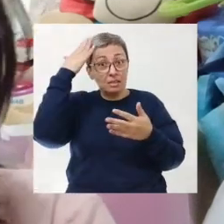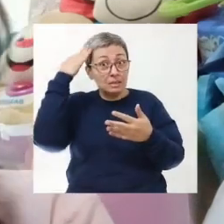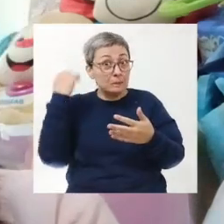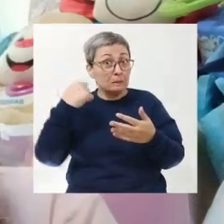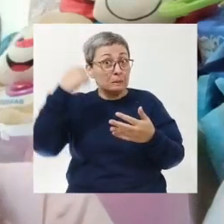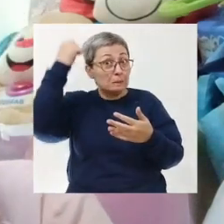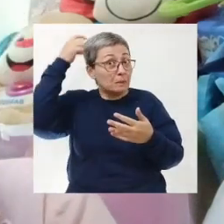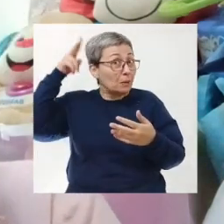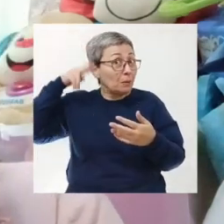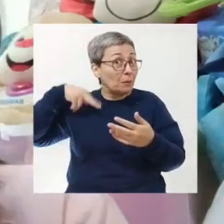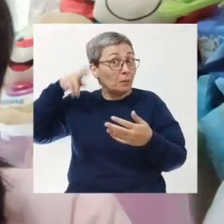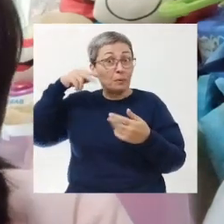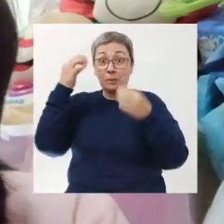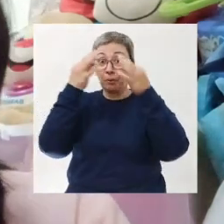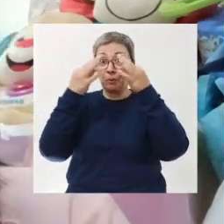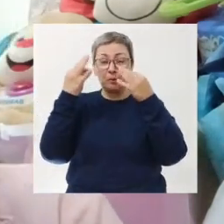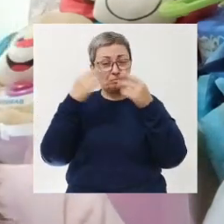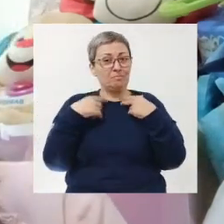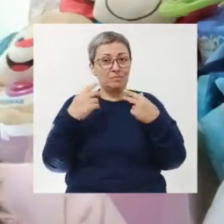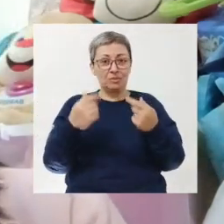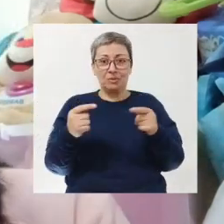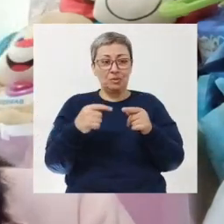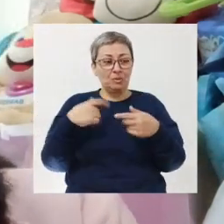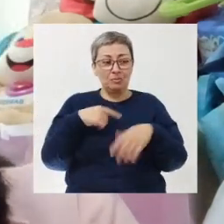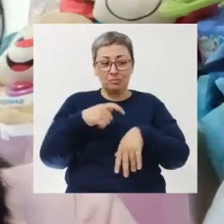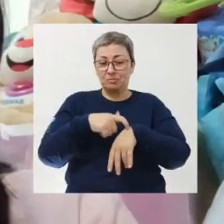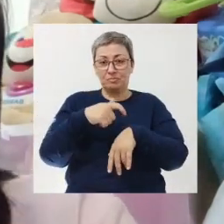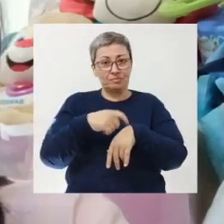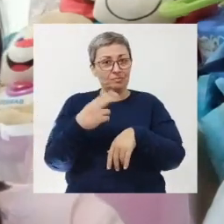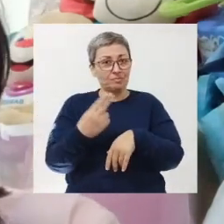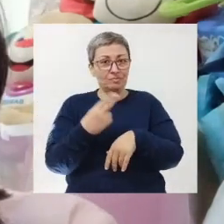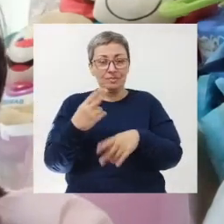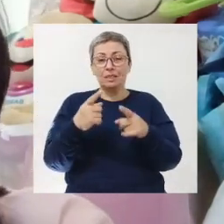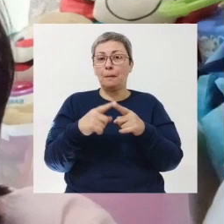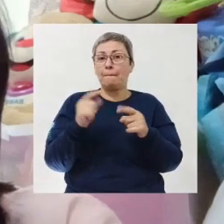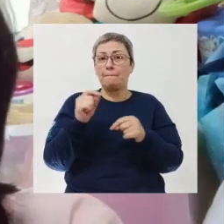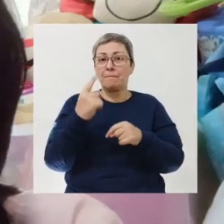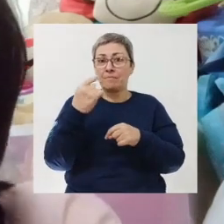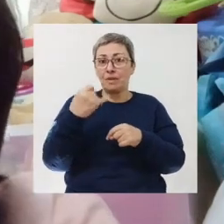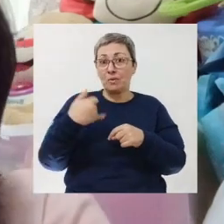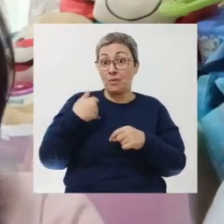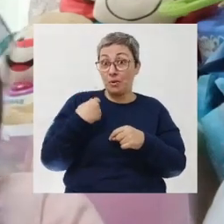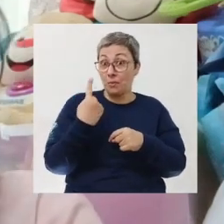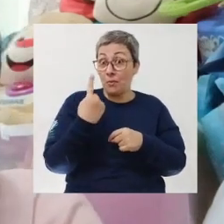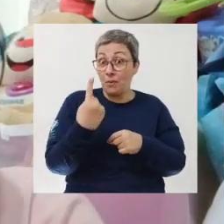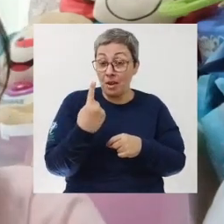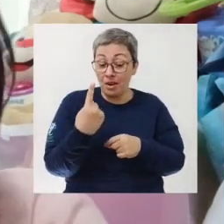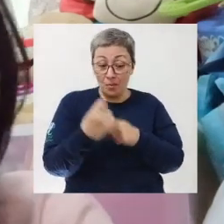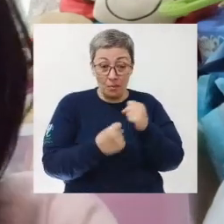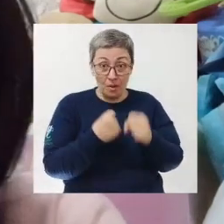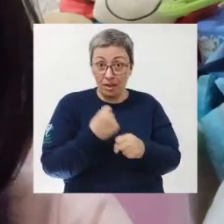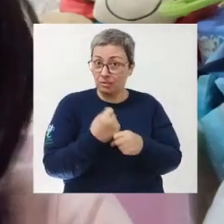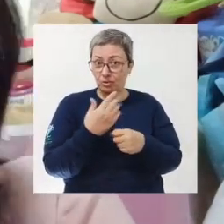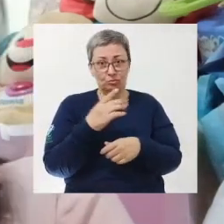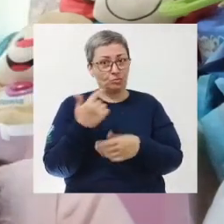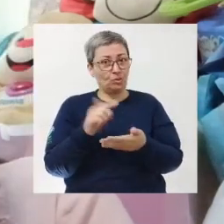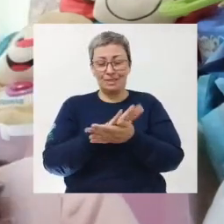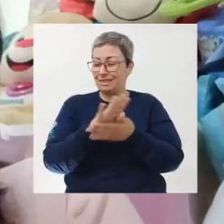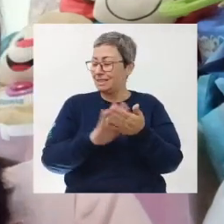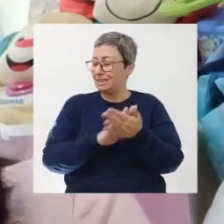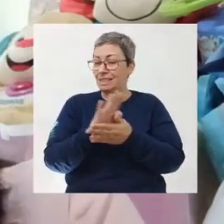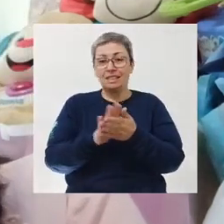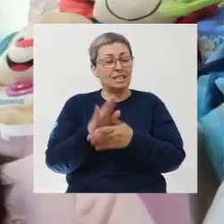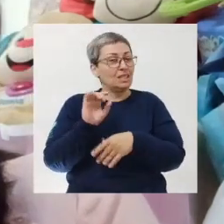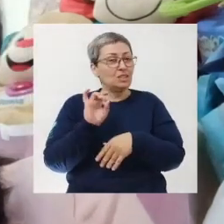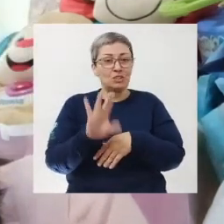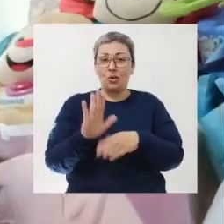que nem agora, cabelo escovado, né? Maquiagem nesses primeiros momentos, assim. Eu falo que no primeiro ano de vida dos bebês não tem nada